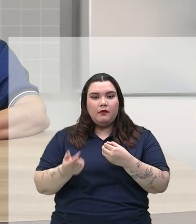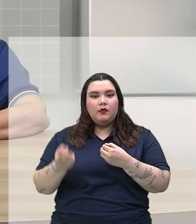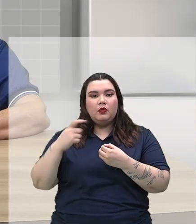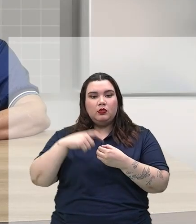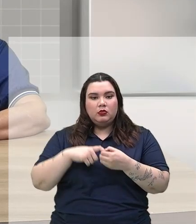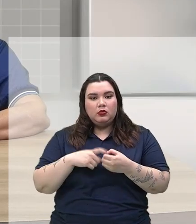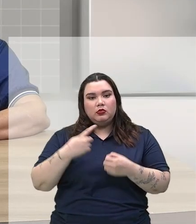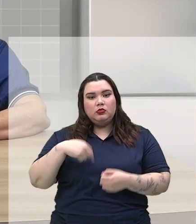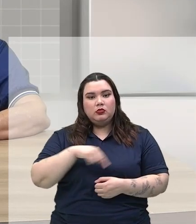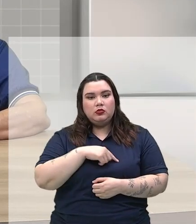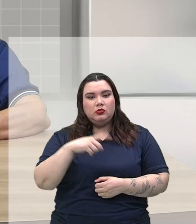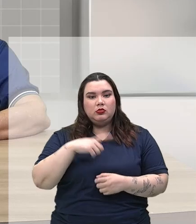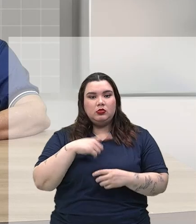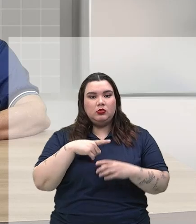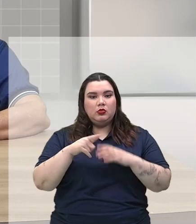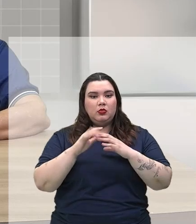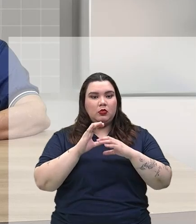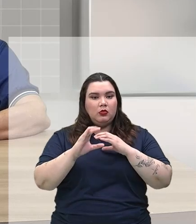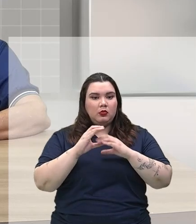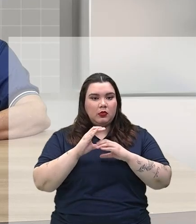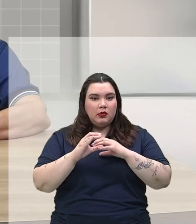também nós temos essa comunicação mais